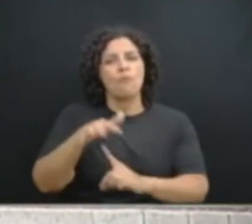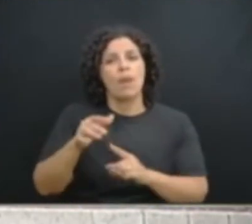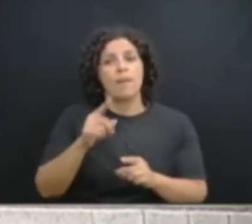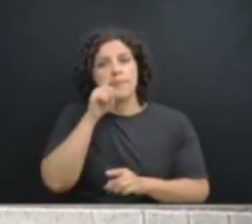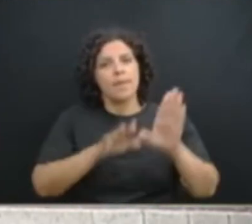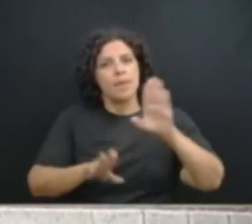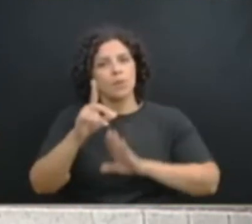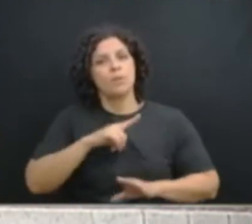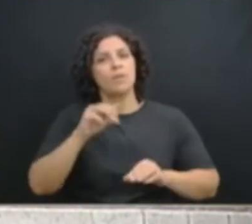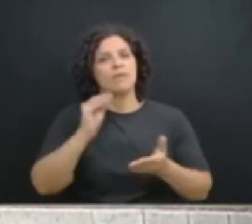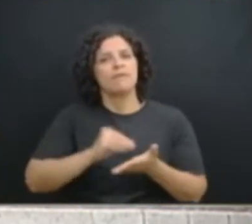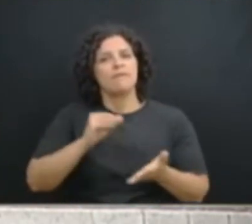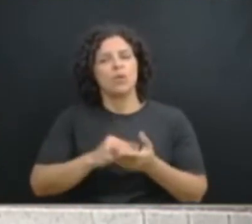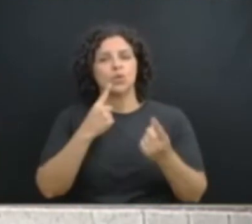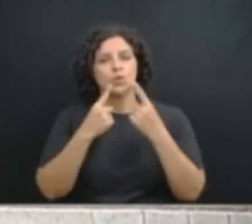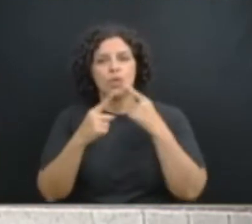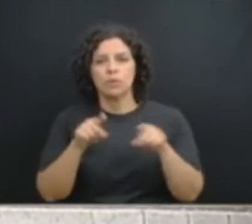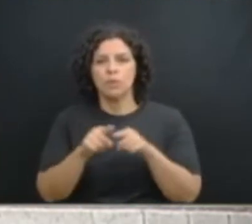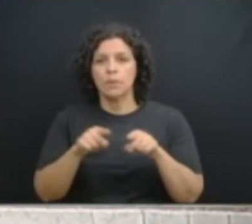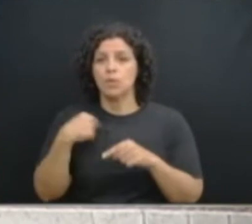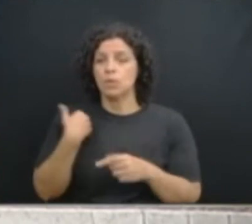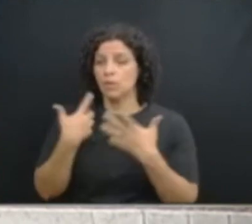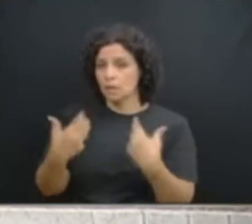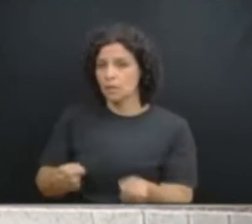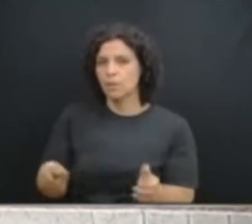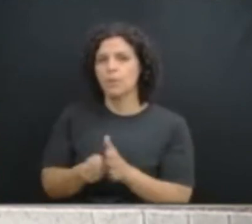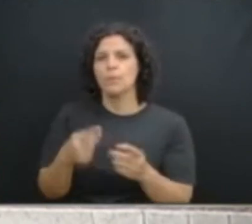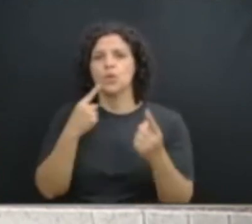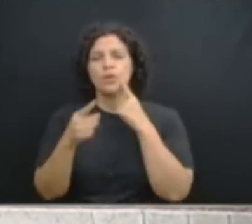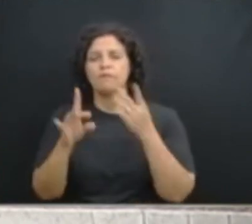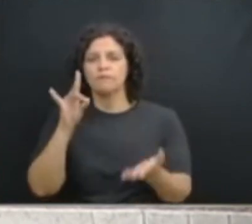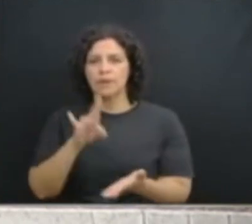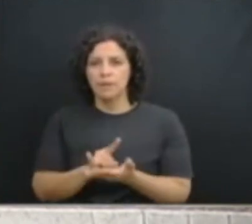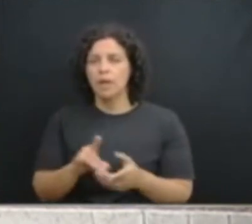perigo, por falta de diálogo, ou de aceitar um diálogo